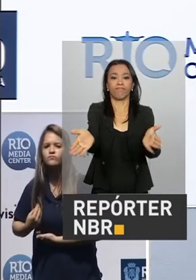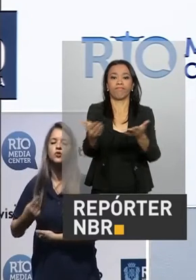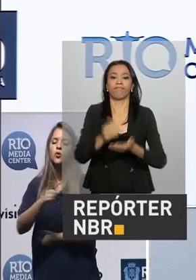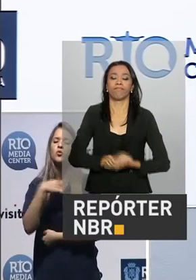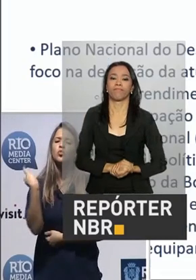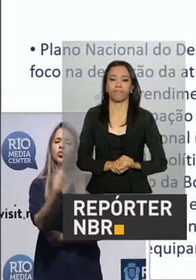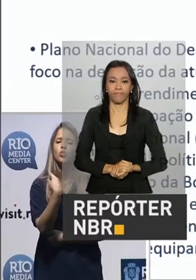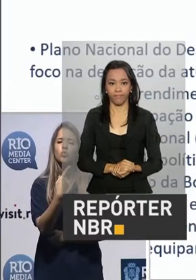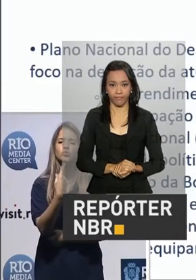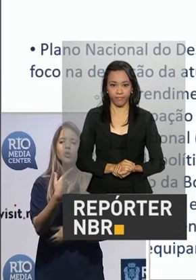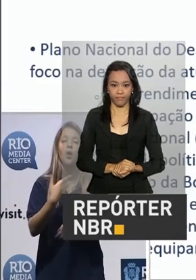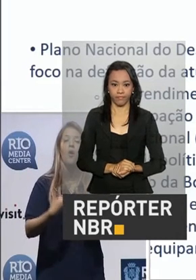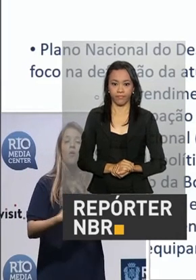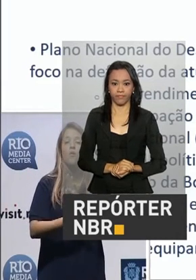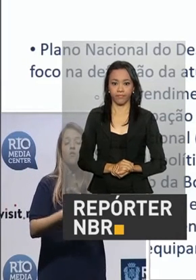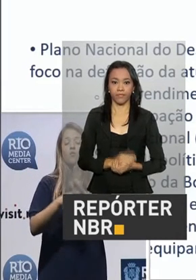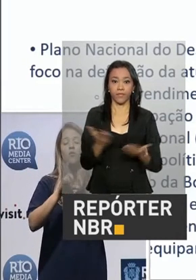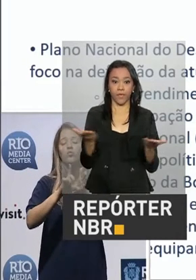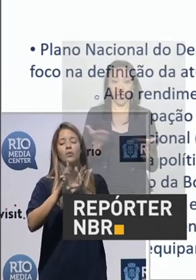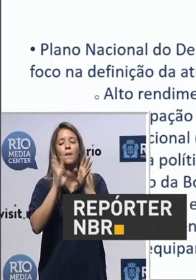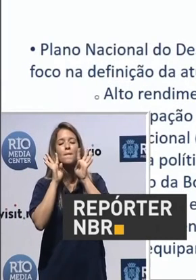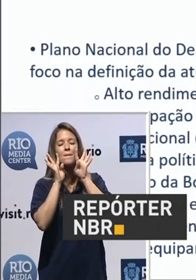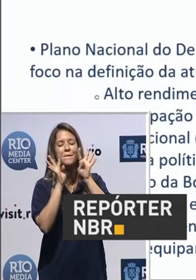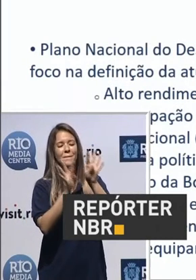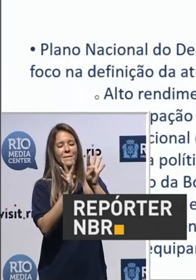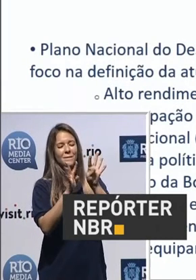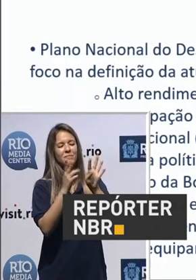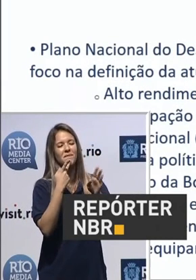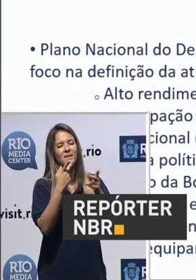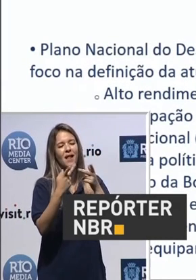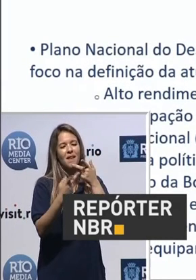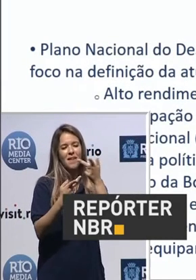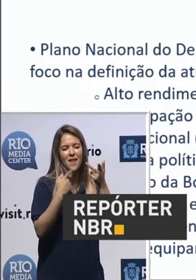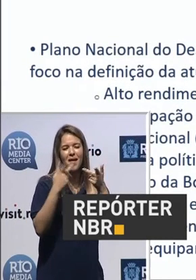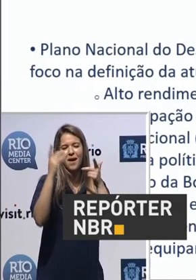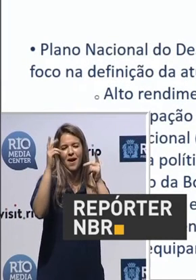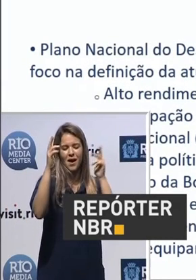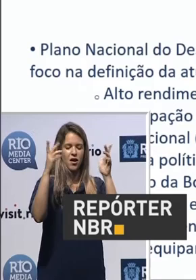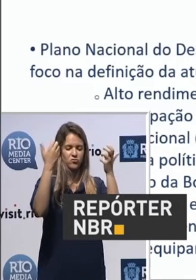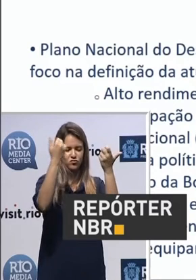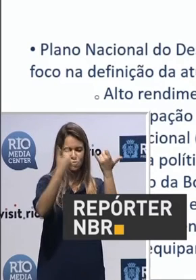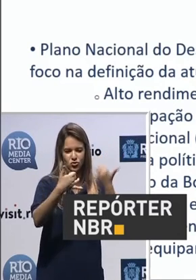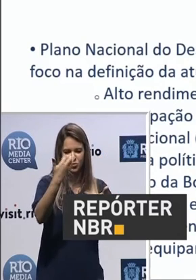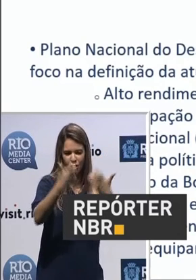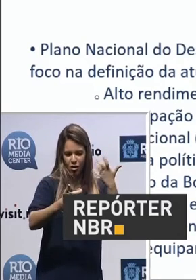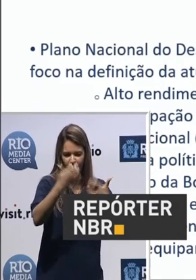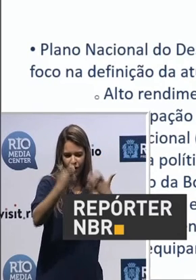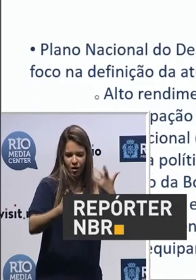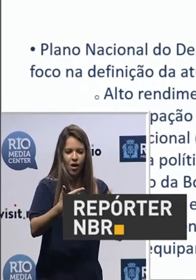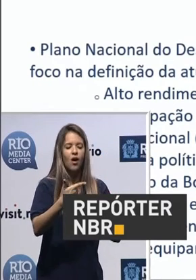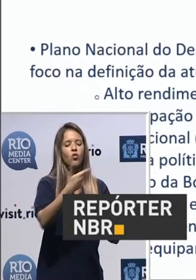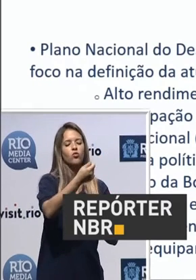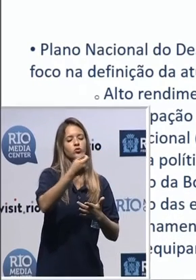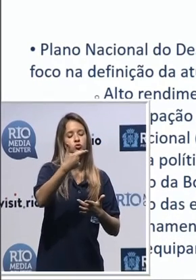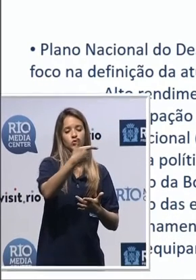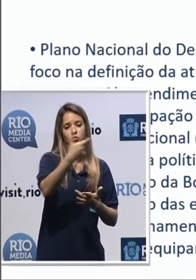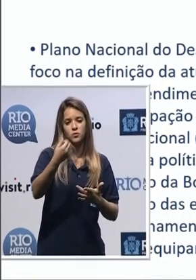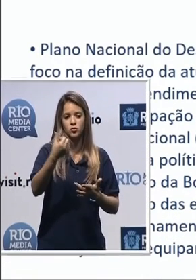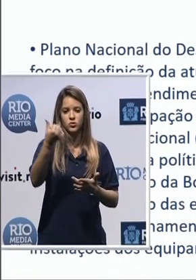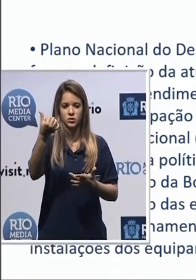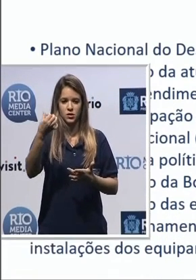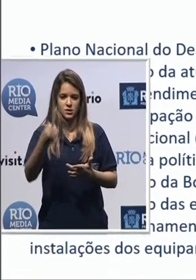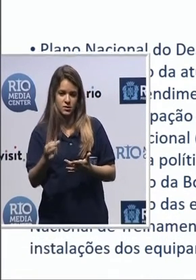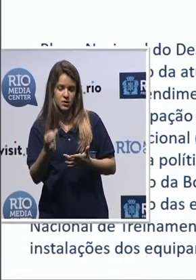agora voltar as nossas atenções para o ciclo 2016 2020 é onde nós teremos